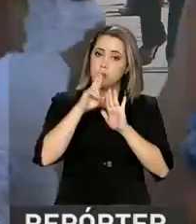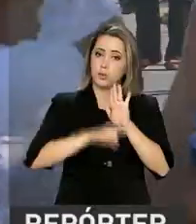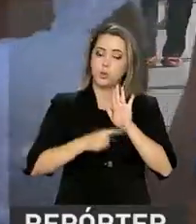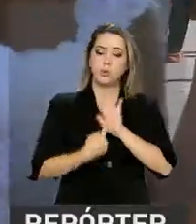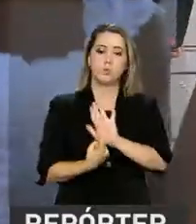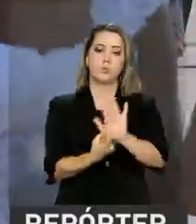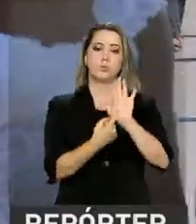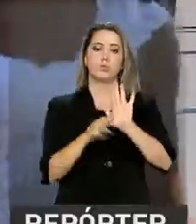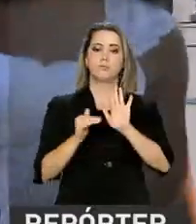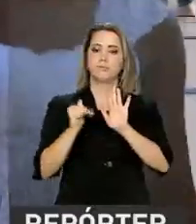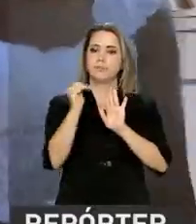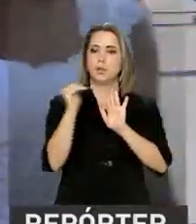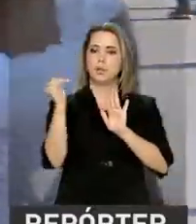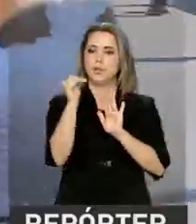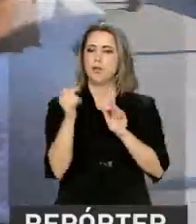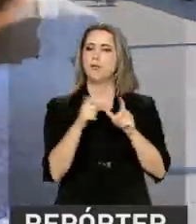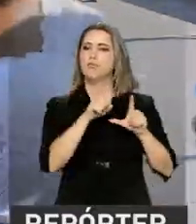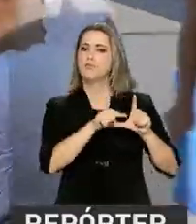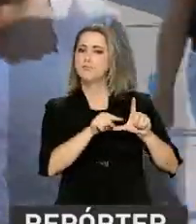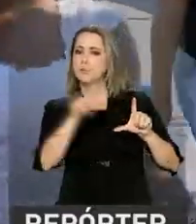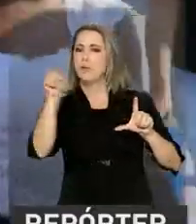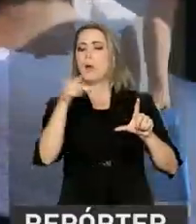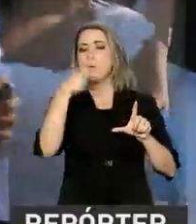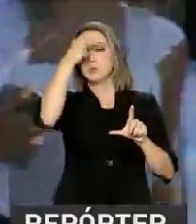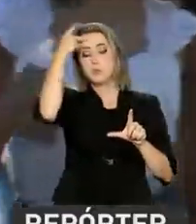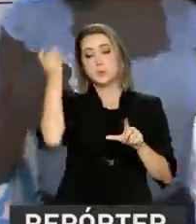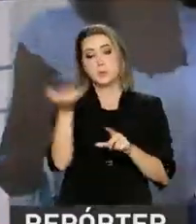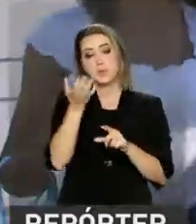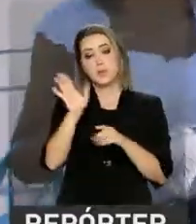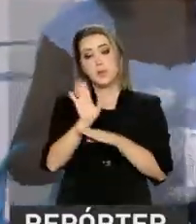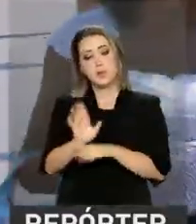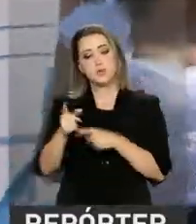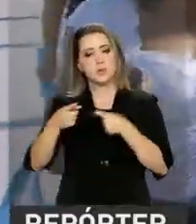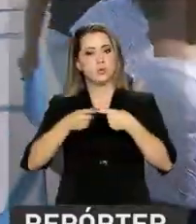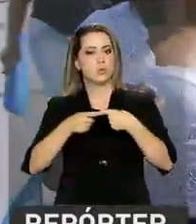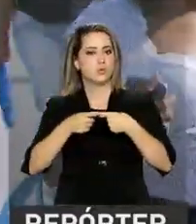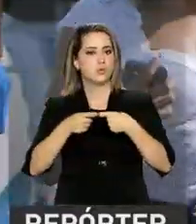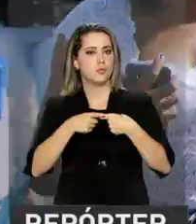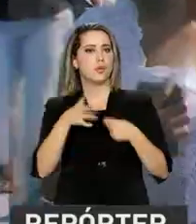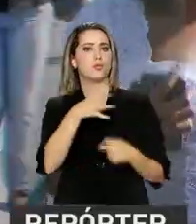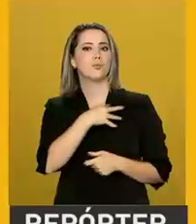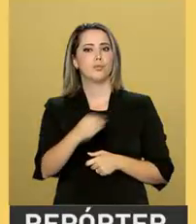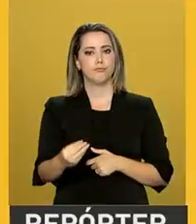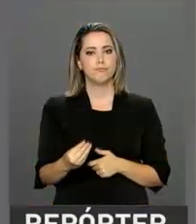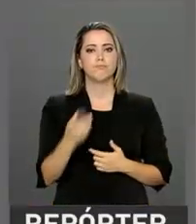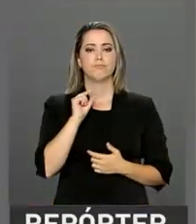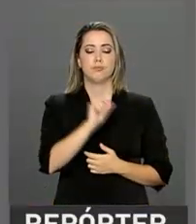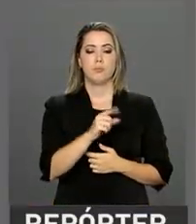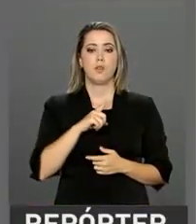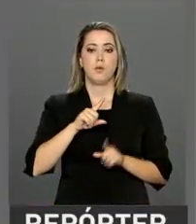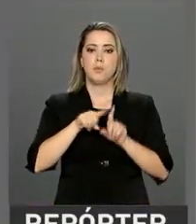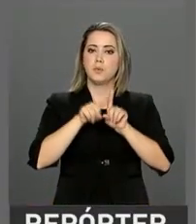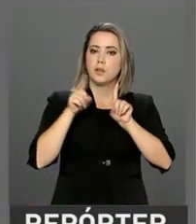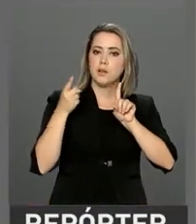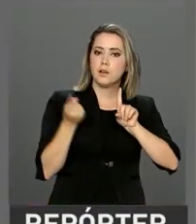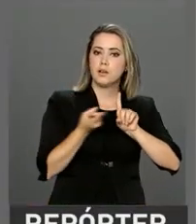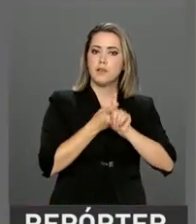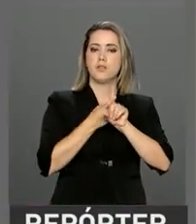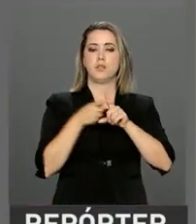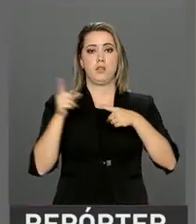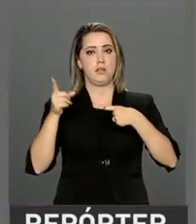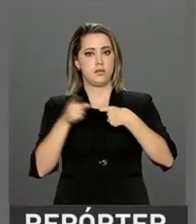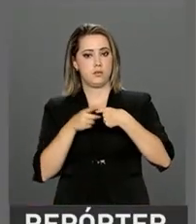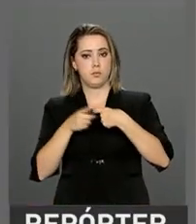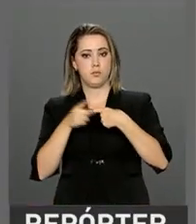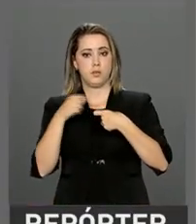revela que vem aumentando o número de brasileiros que buscam ajuda médica na hora de ter filhos para fazer a reprodução assistida